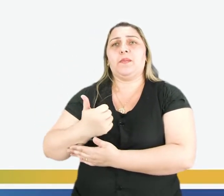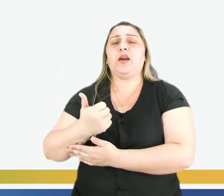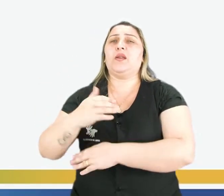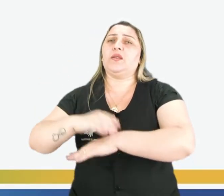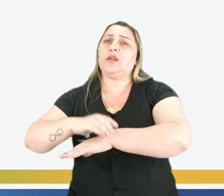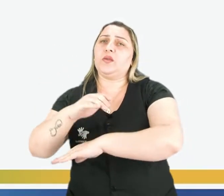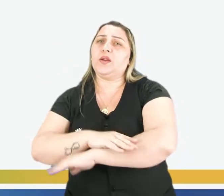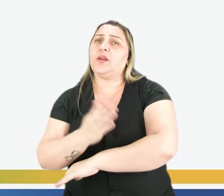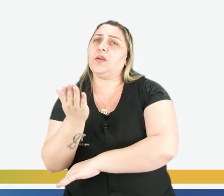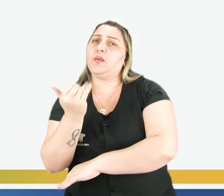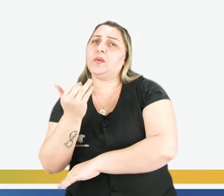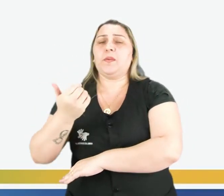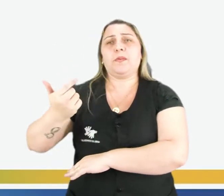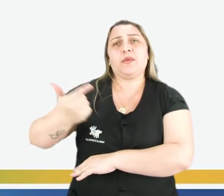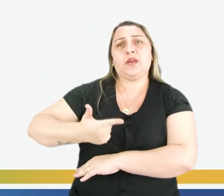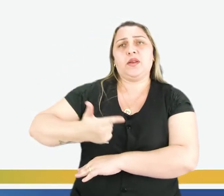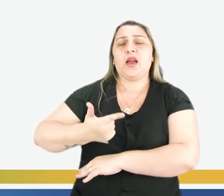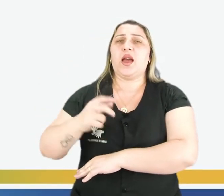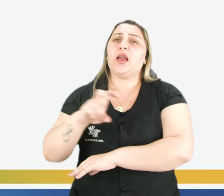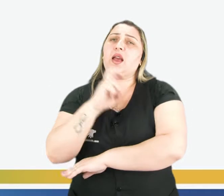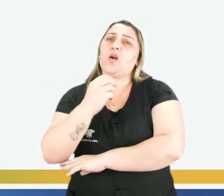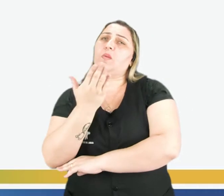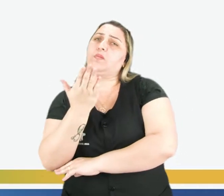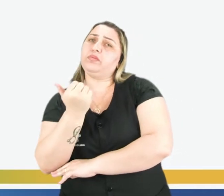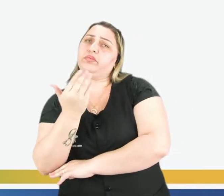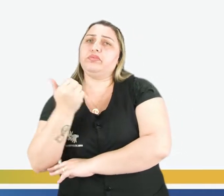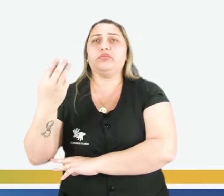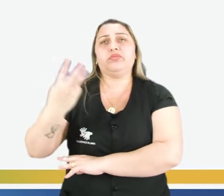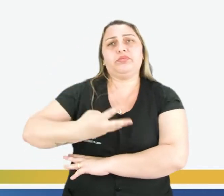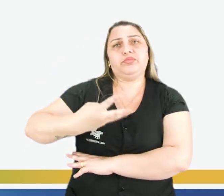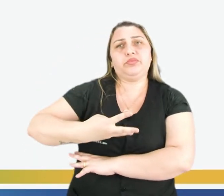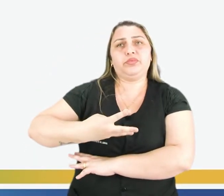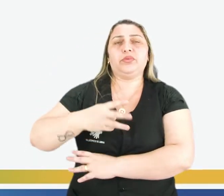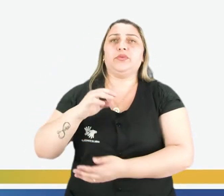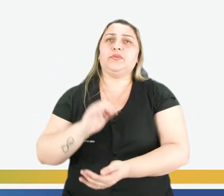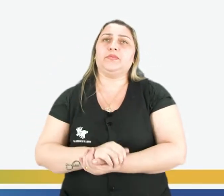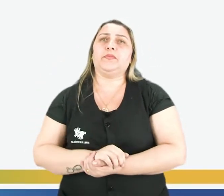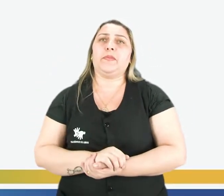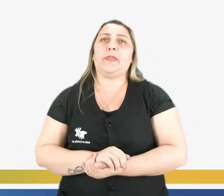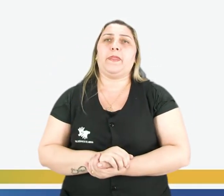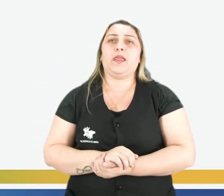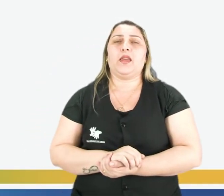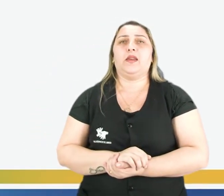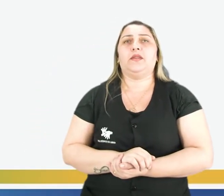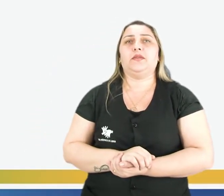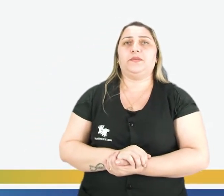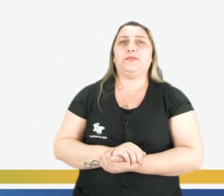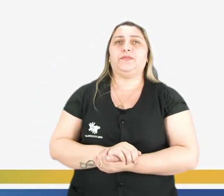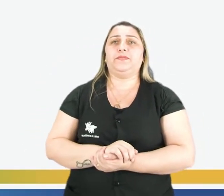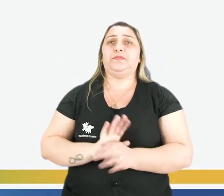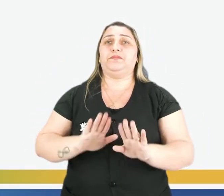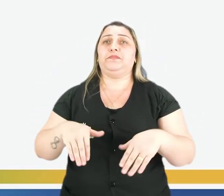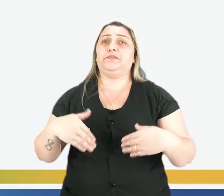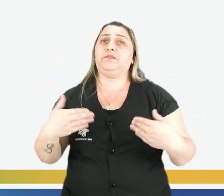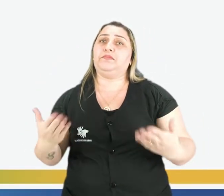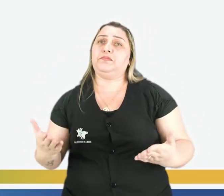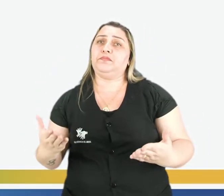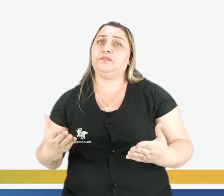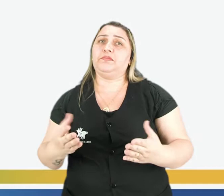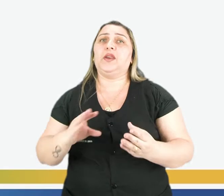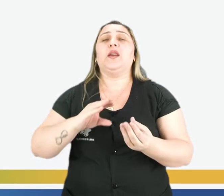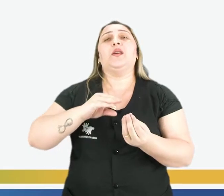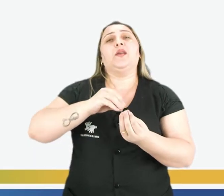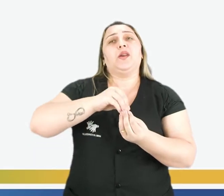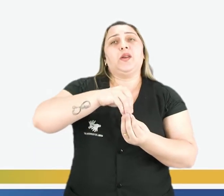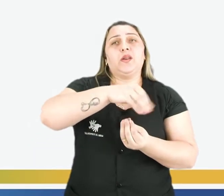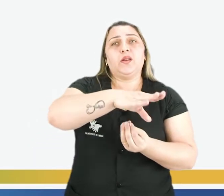consumidor secundário e a cobra é um consumidor terciário. Então, os decompositores são